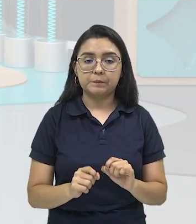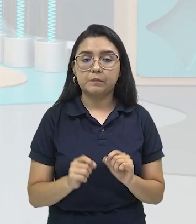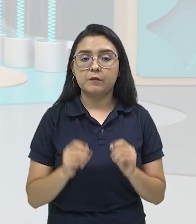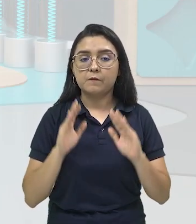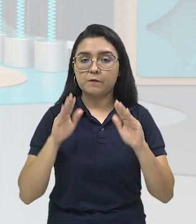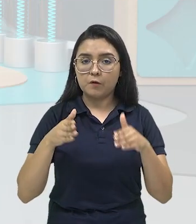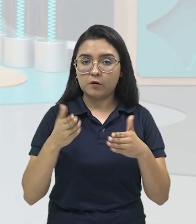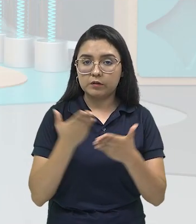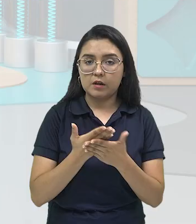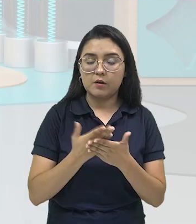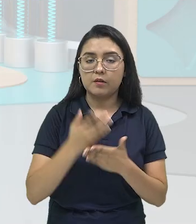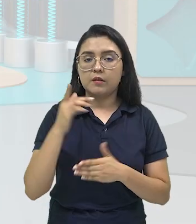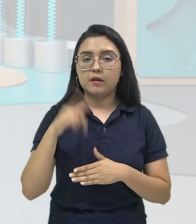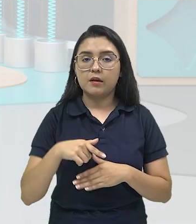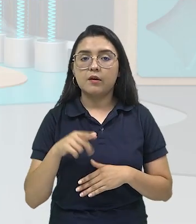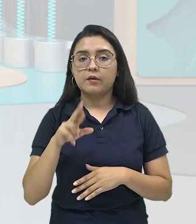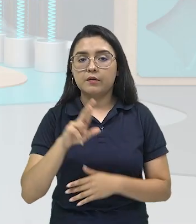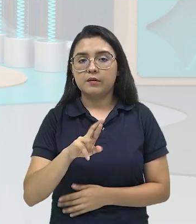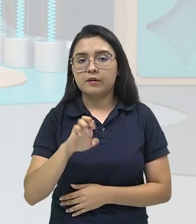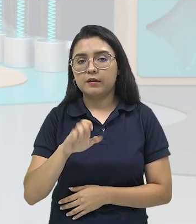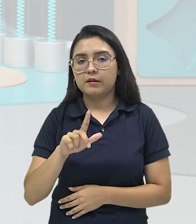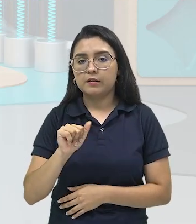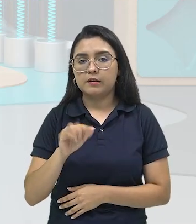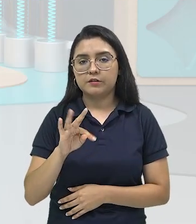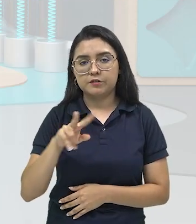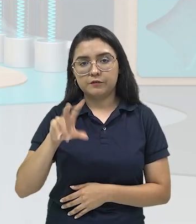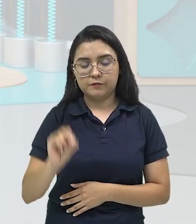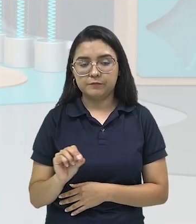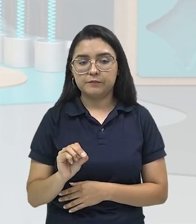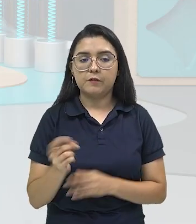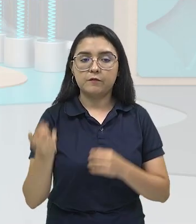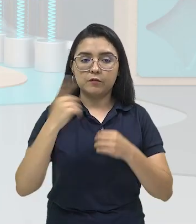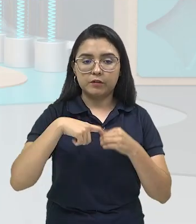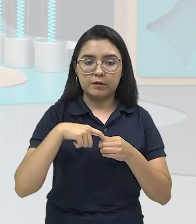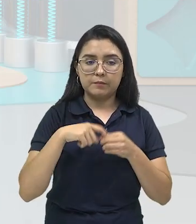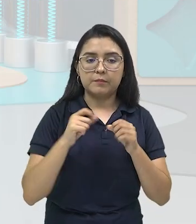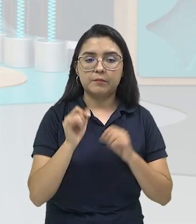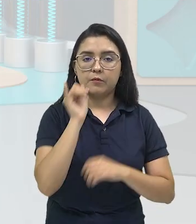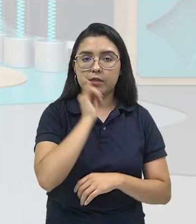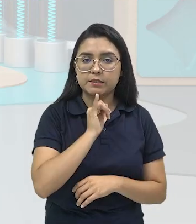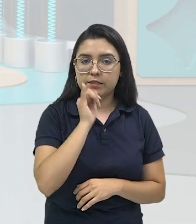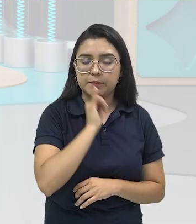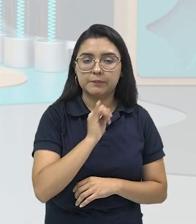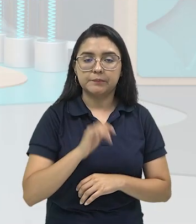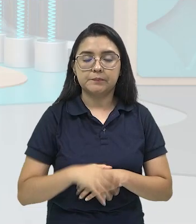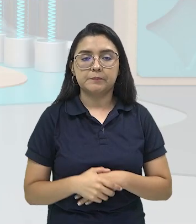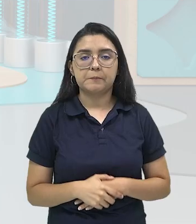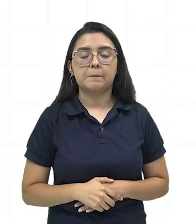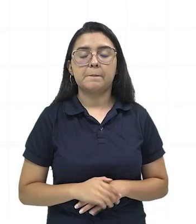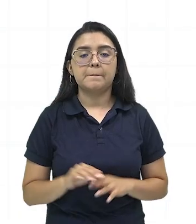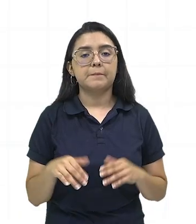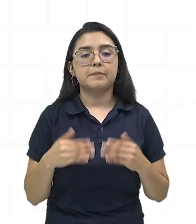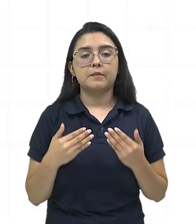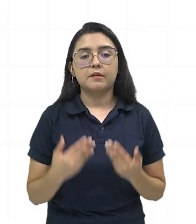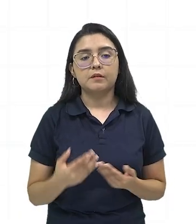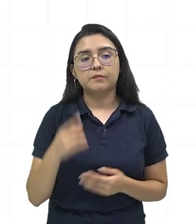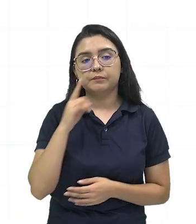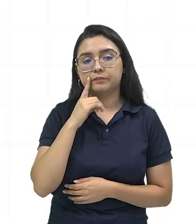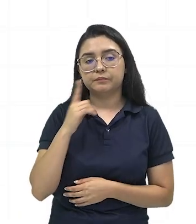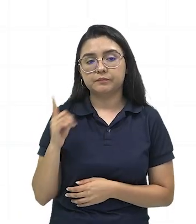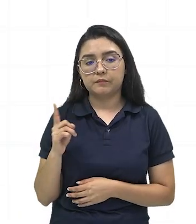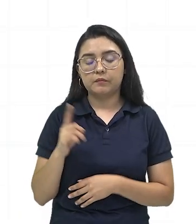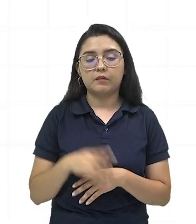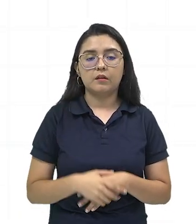pronomes relativos. Então, vamos voltar lá para a nossa oração, né? O nosso exemplo. Vejam só. Nós vimos lá que tinha